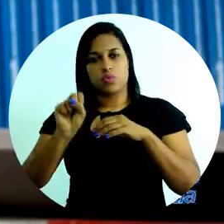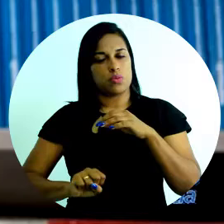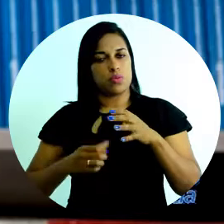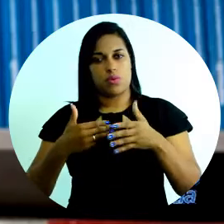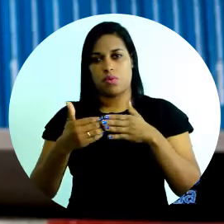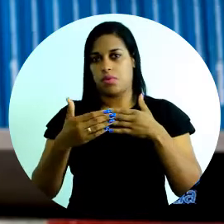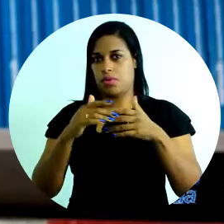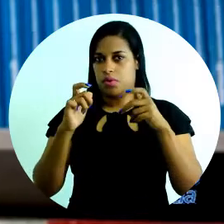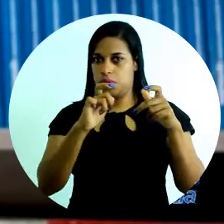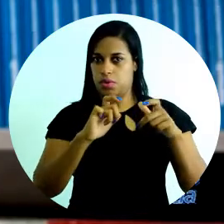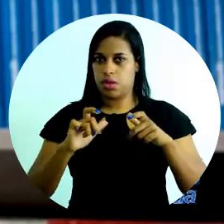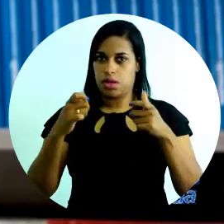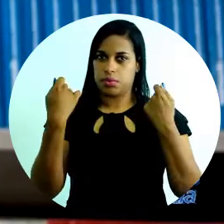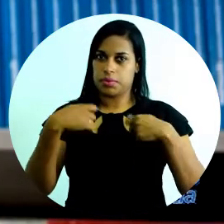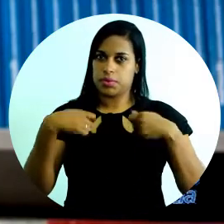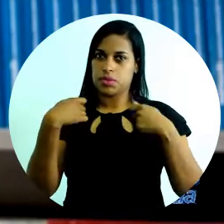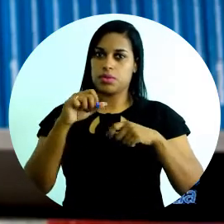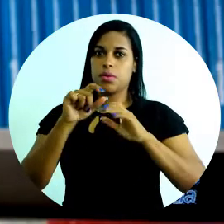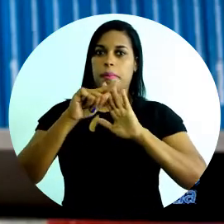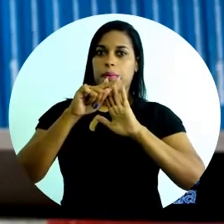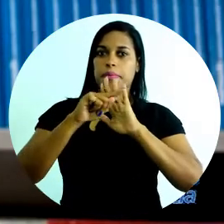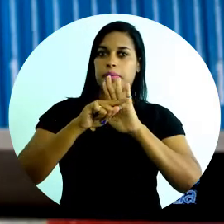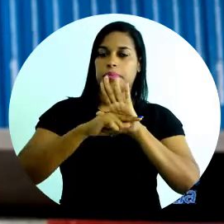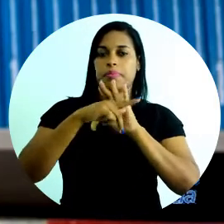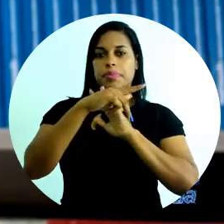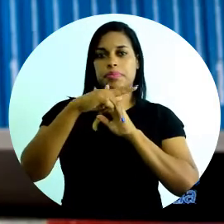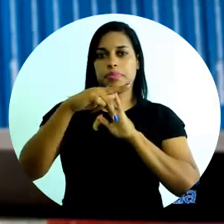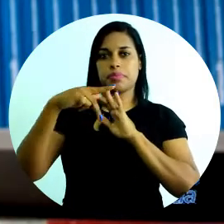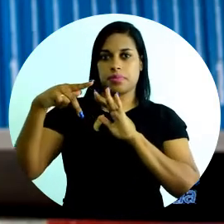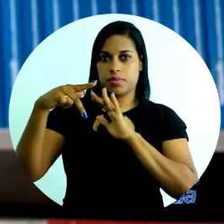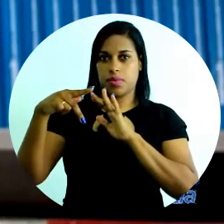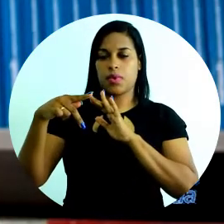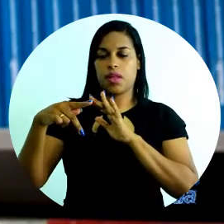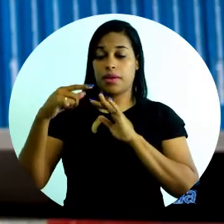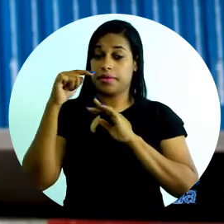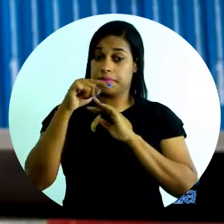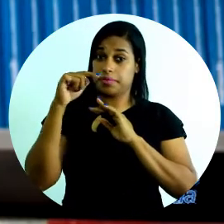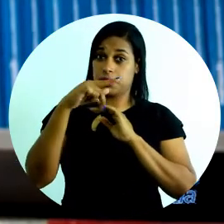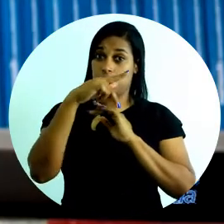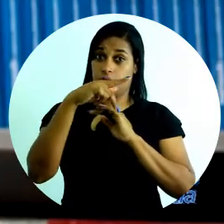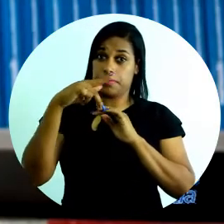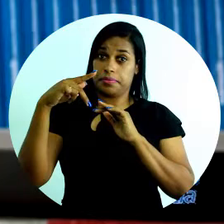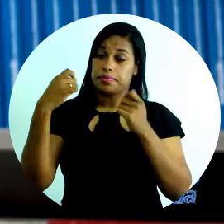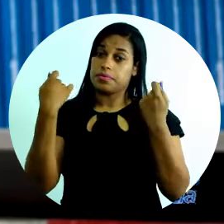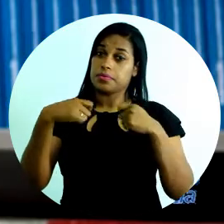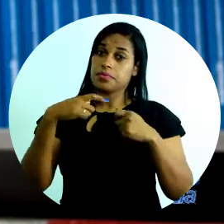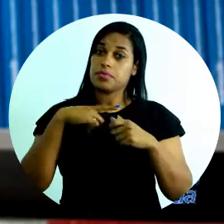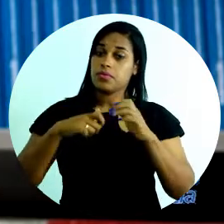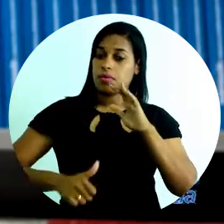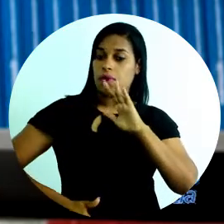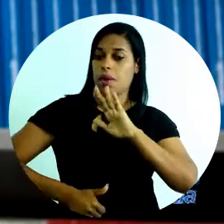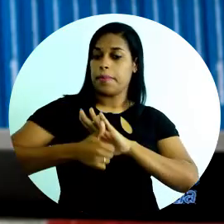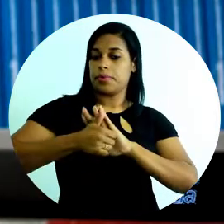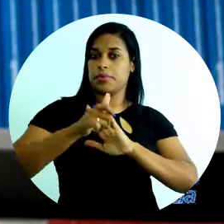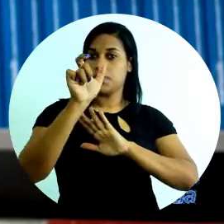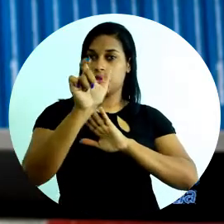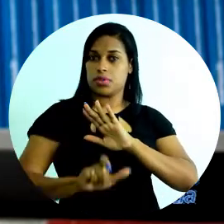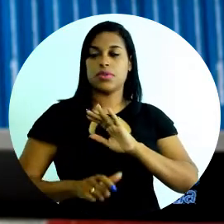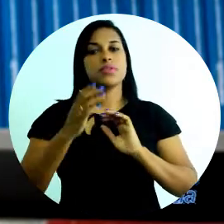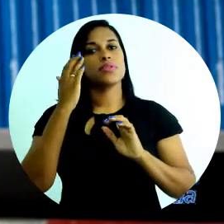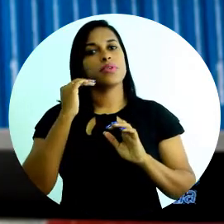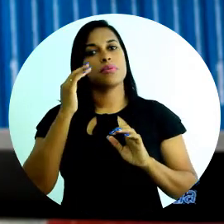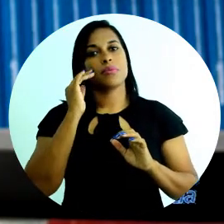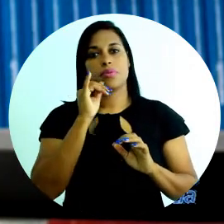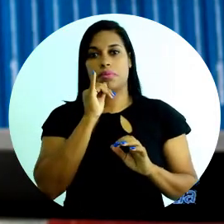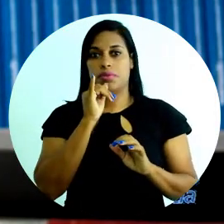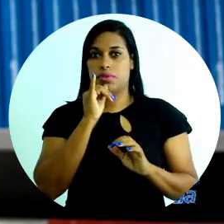lugar, existe a necessidade que haja um projeto político-pedagógico, e esse projeto político-pedagógico ele tem que ter essa primeira característica de